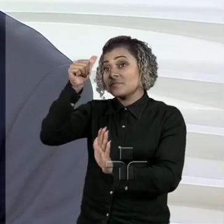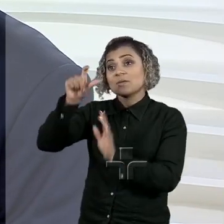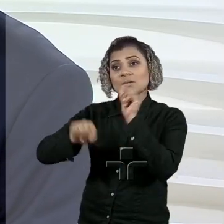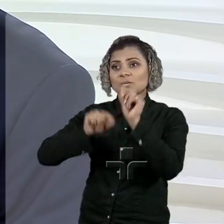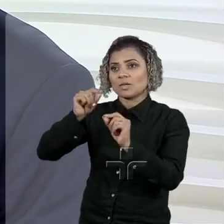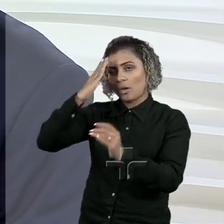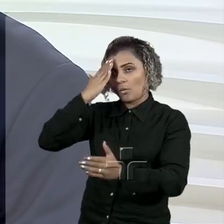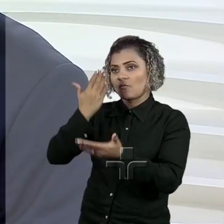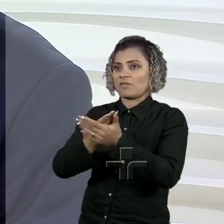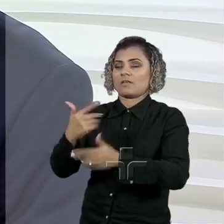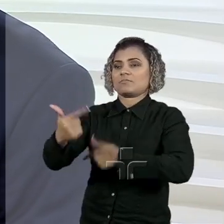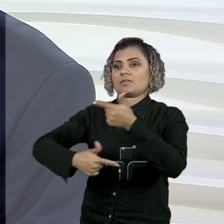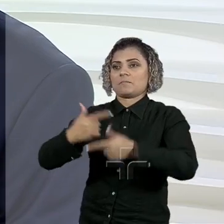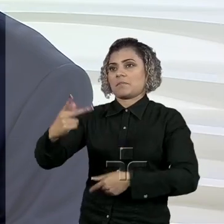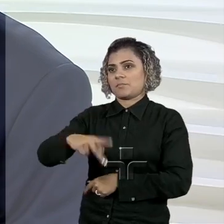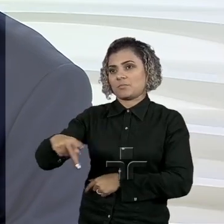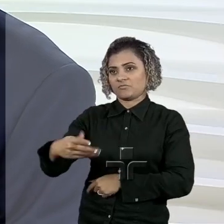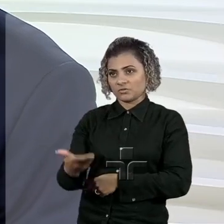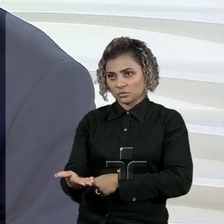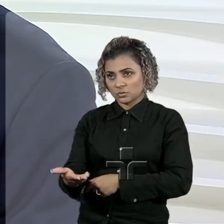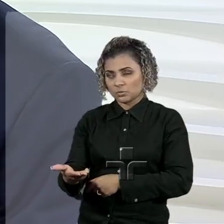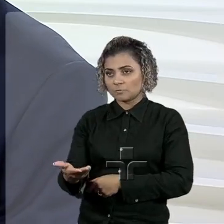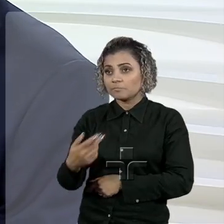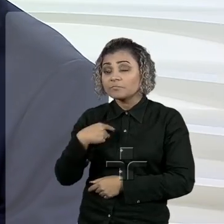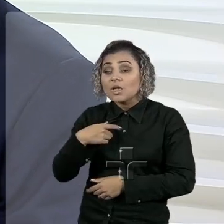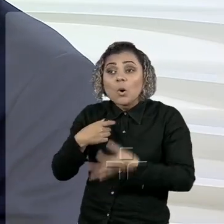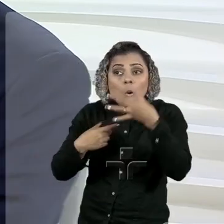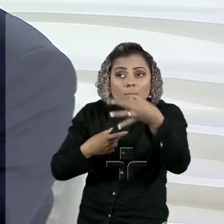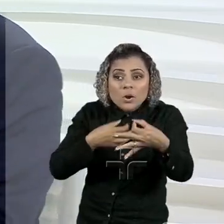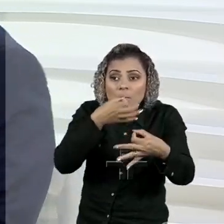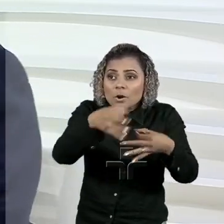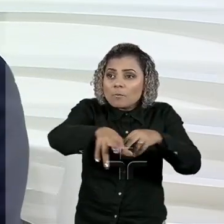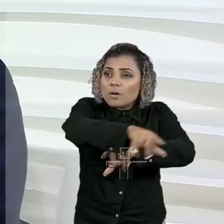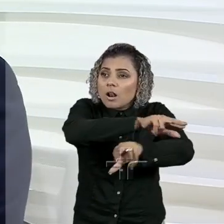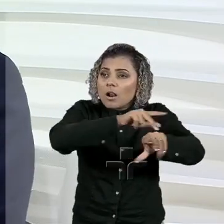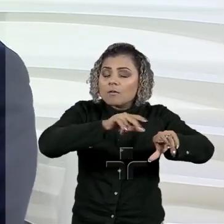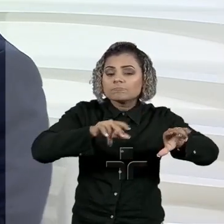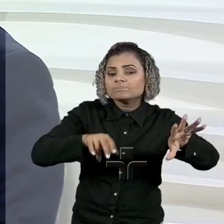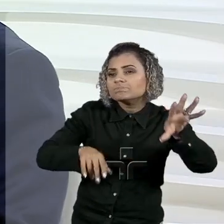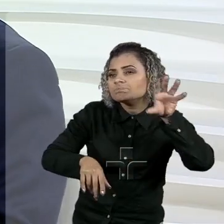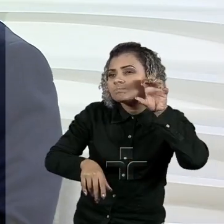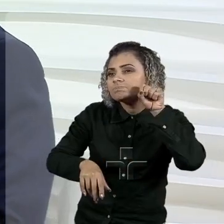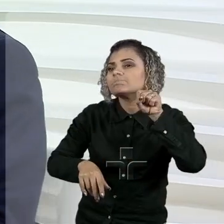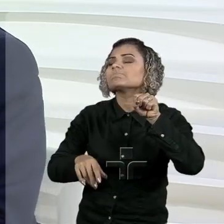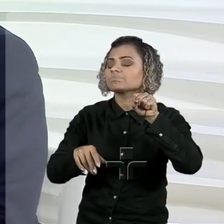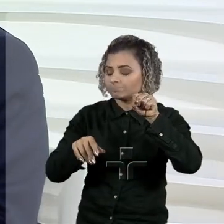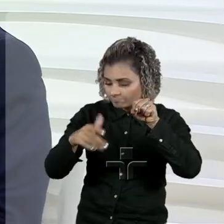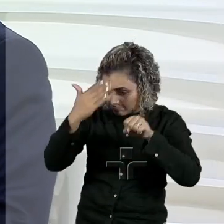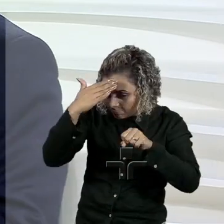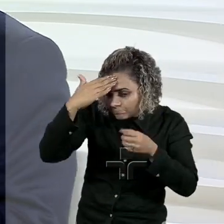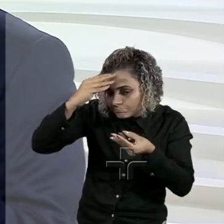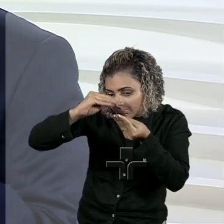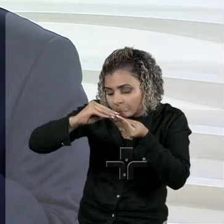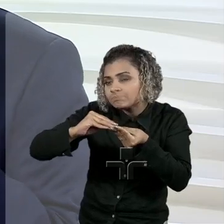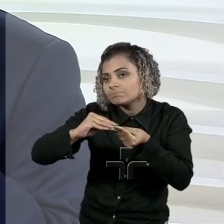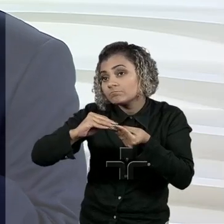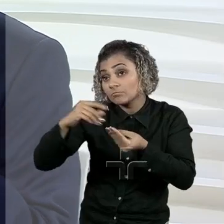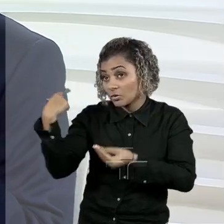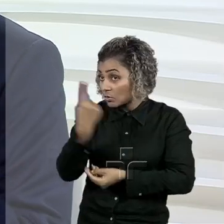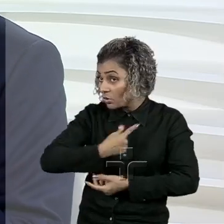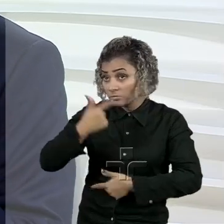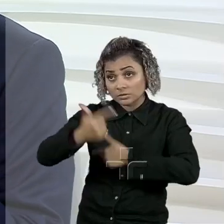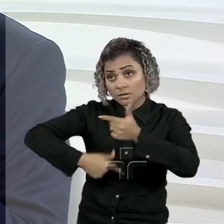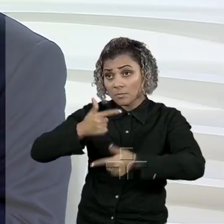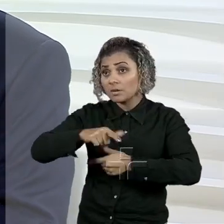podem fazer, ouvi-los, e aqui tem um processo de escuta que é muito variado, né? Nós estamos trabalhando desde